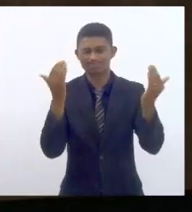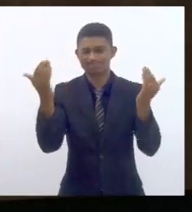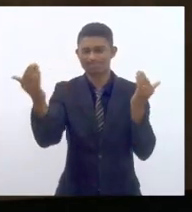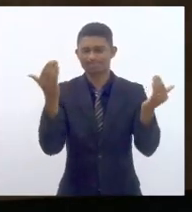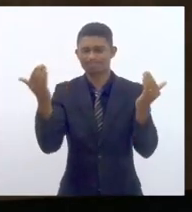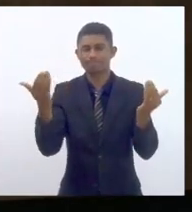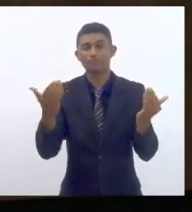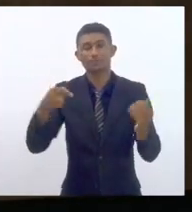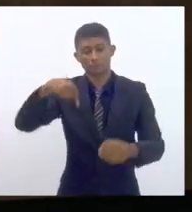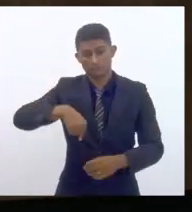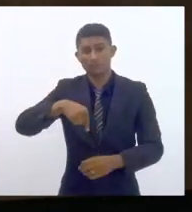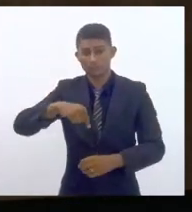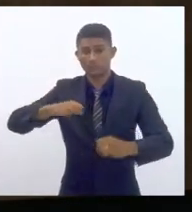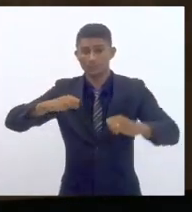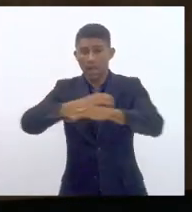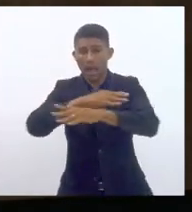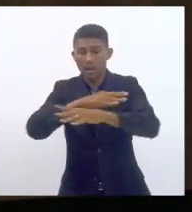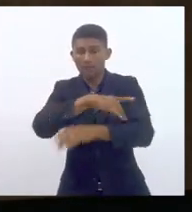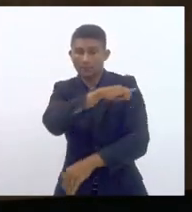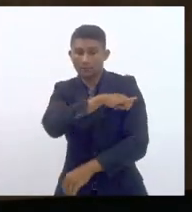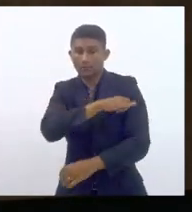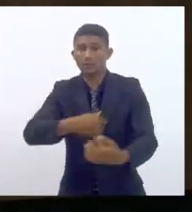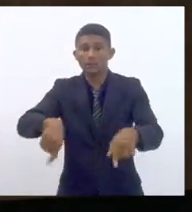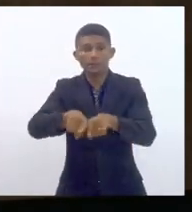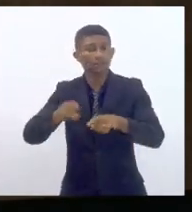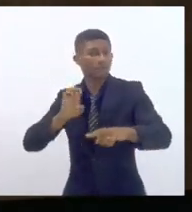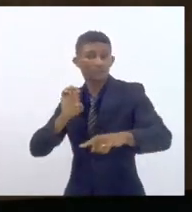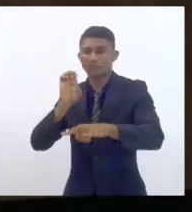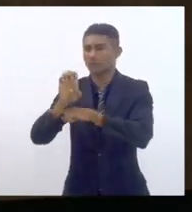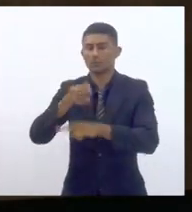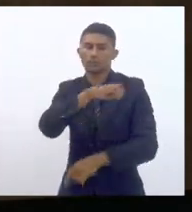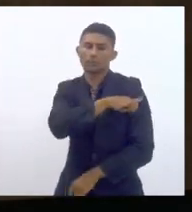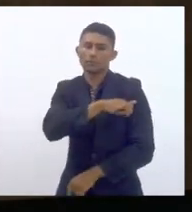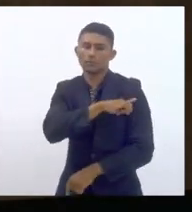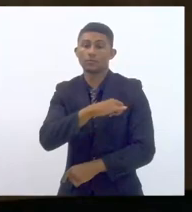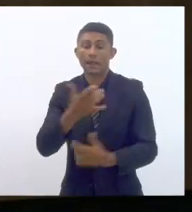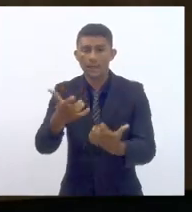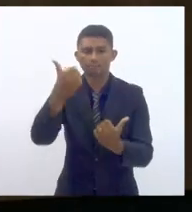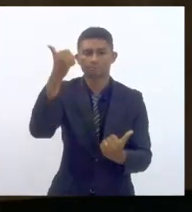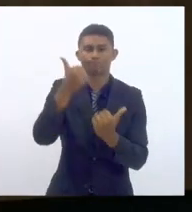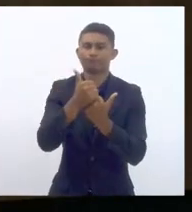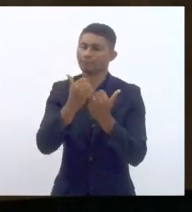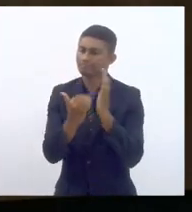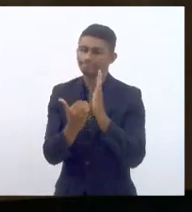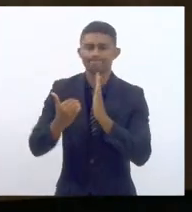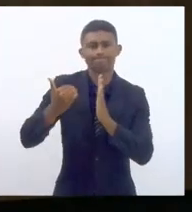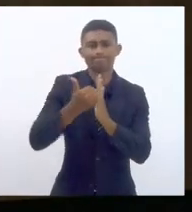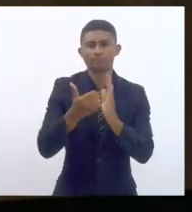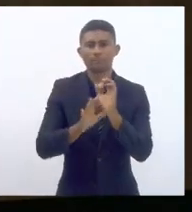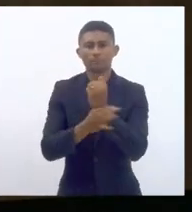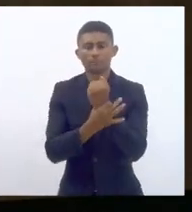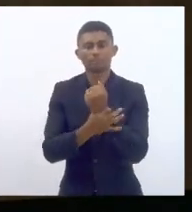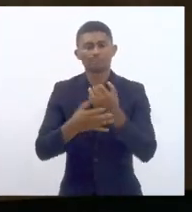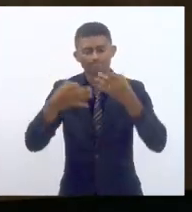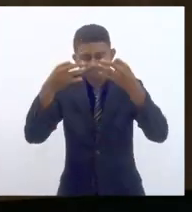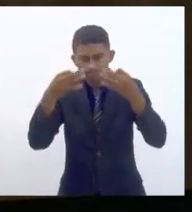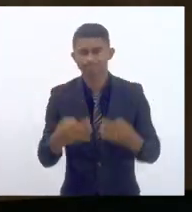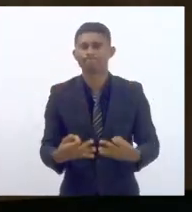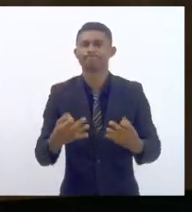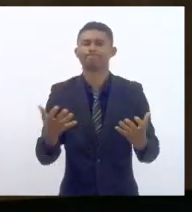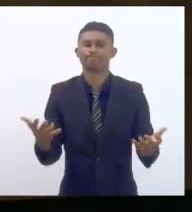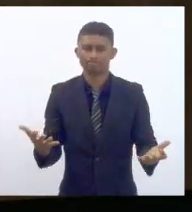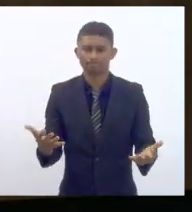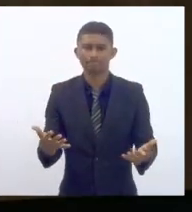próprio Estado do Rio de Janeiro. Então, nesse sentido, vem fortalecer essa rede e garantir também a autonomia nos